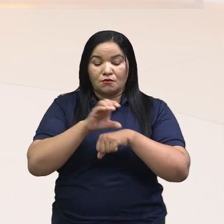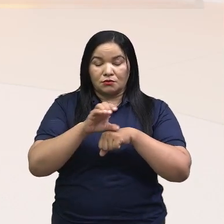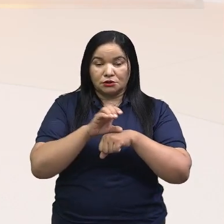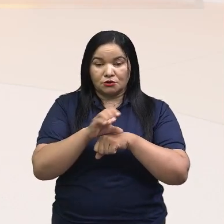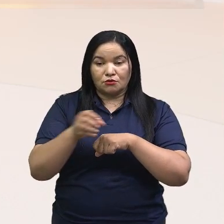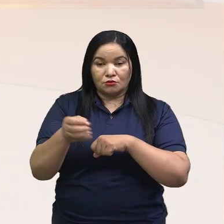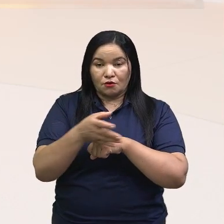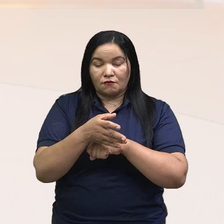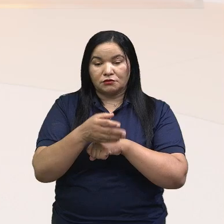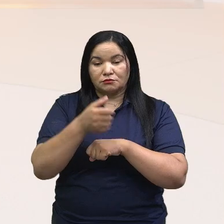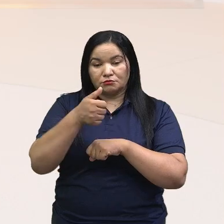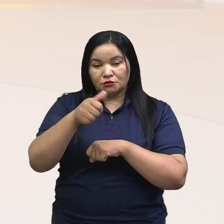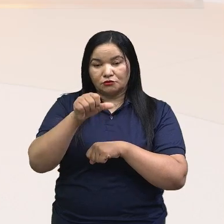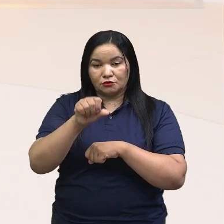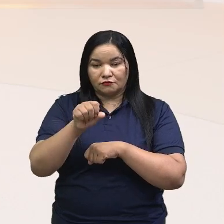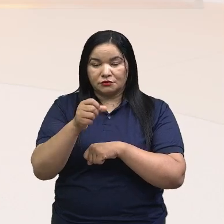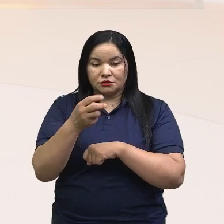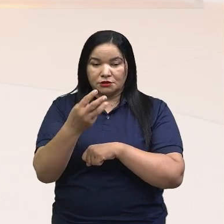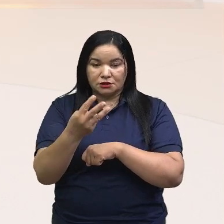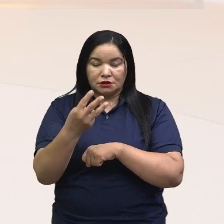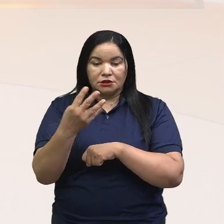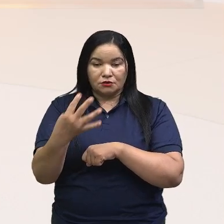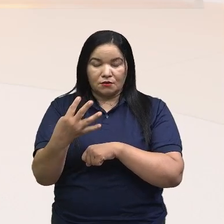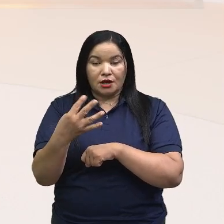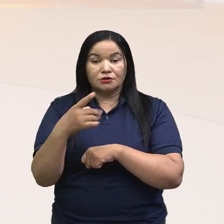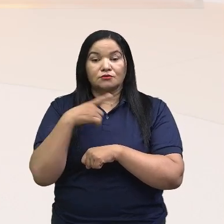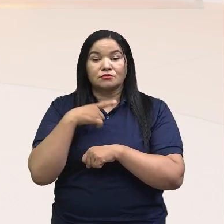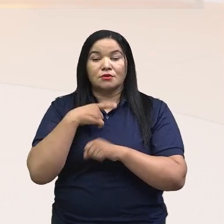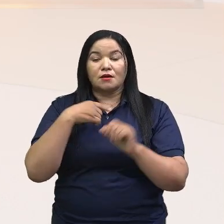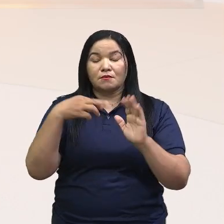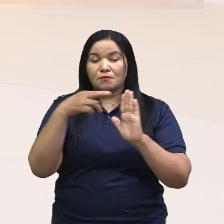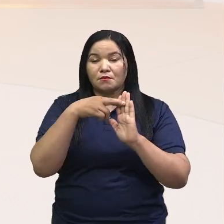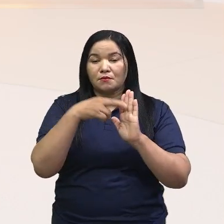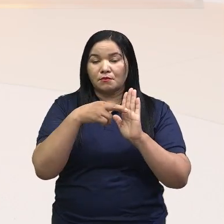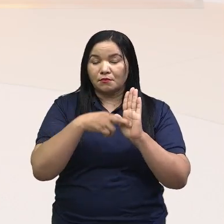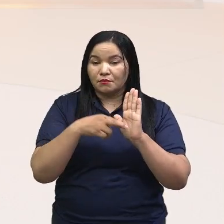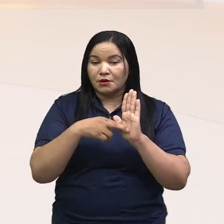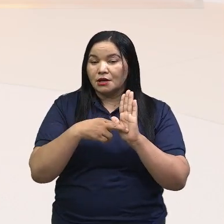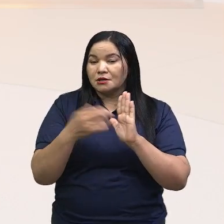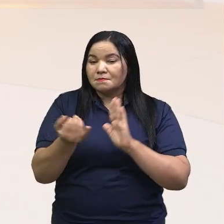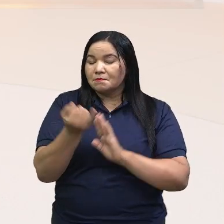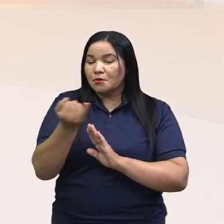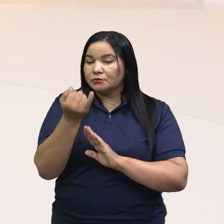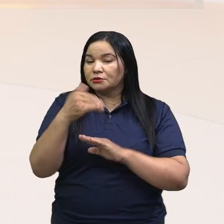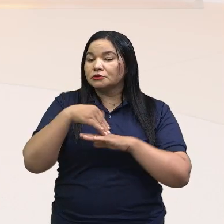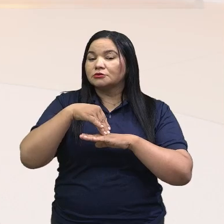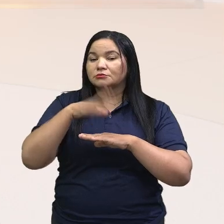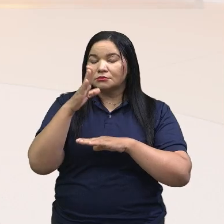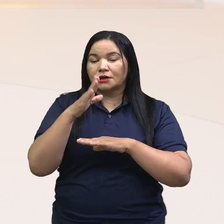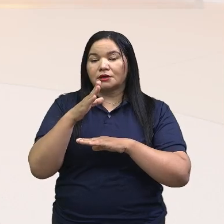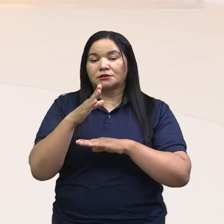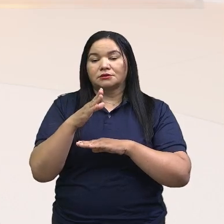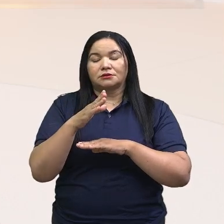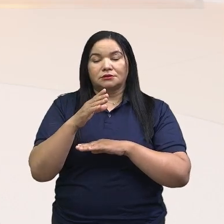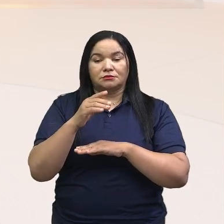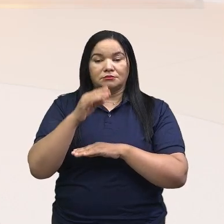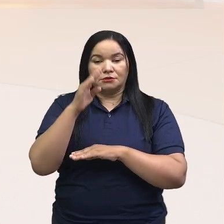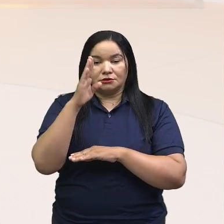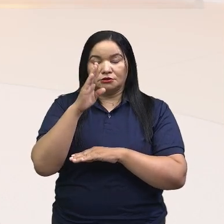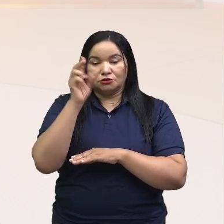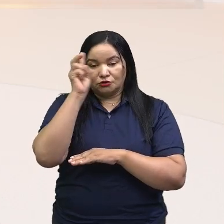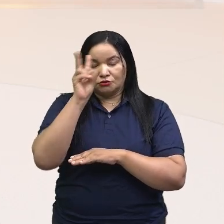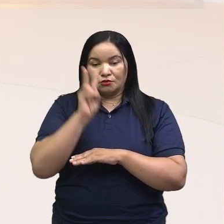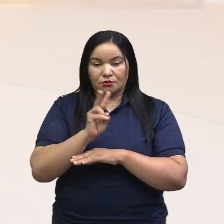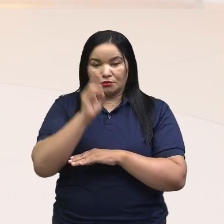de 34, nós temos pontos extremamente importantes para a história do